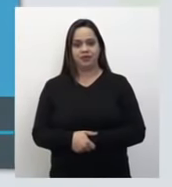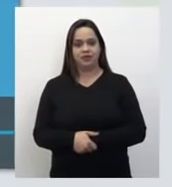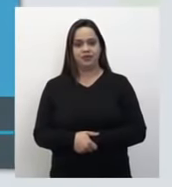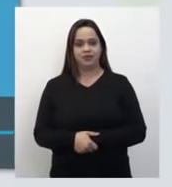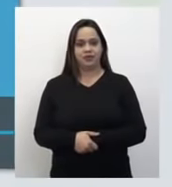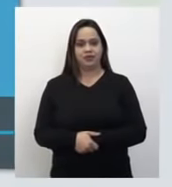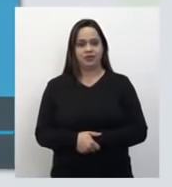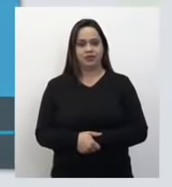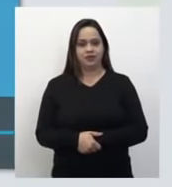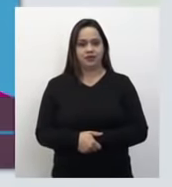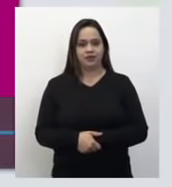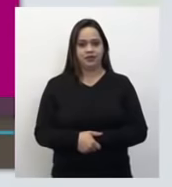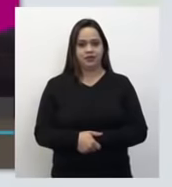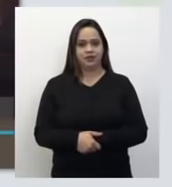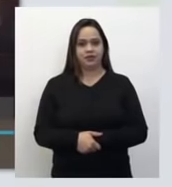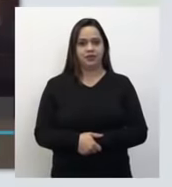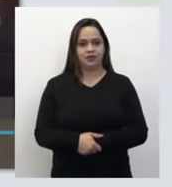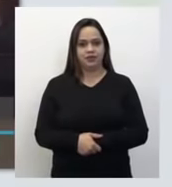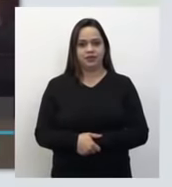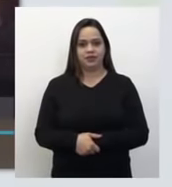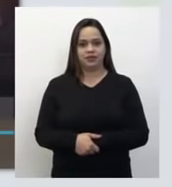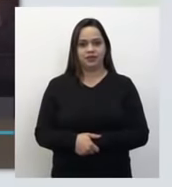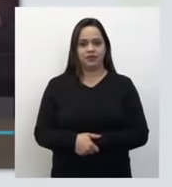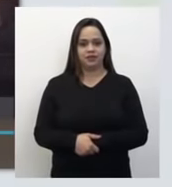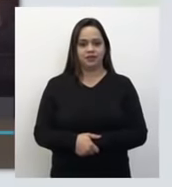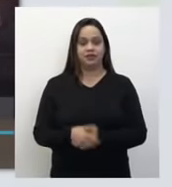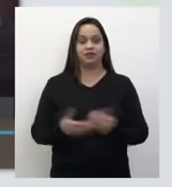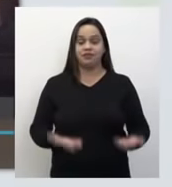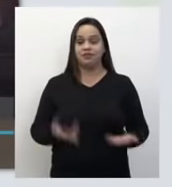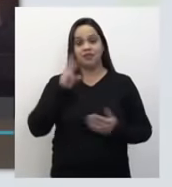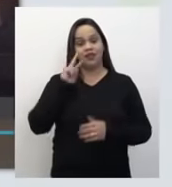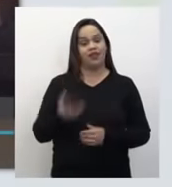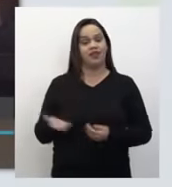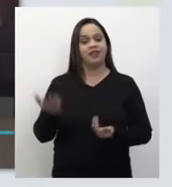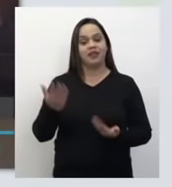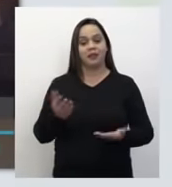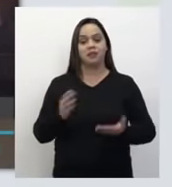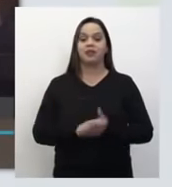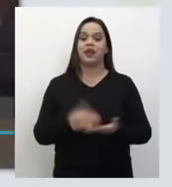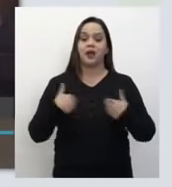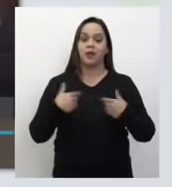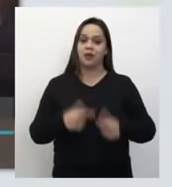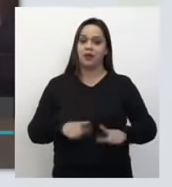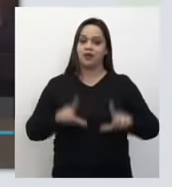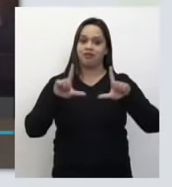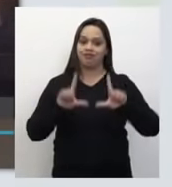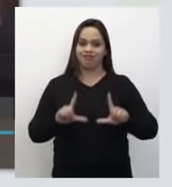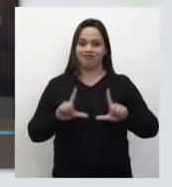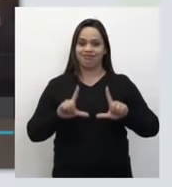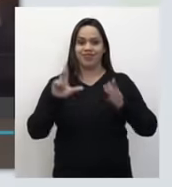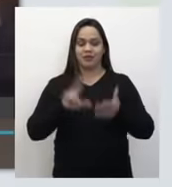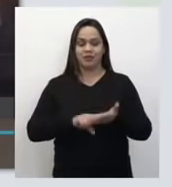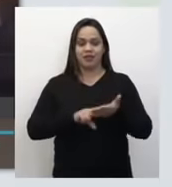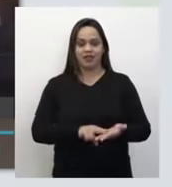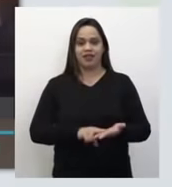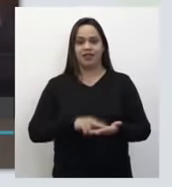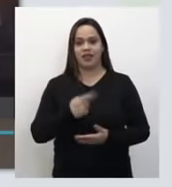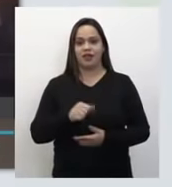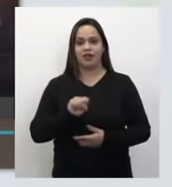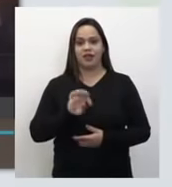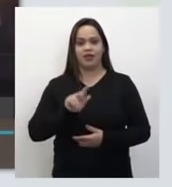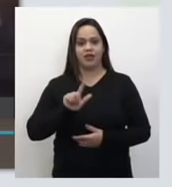E aqui está o meu cartão postal. Então, aqui eu tenho os